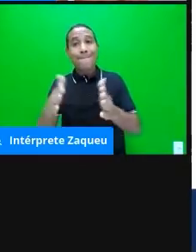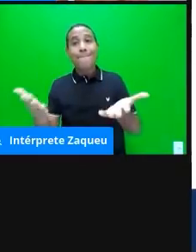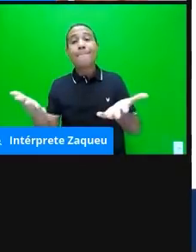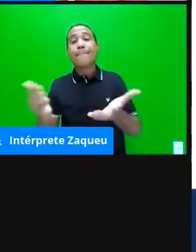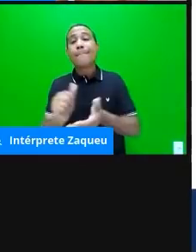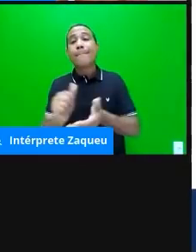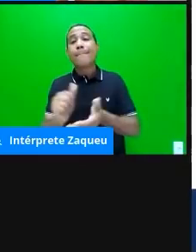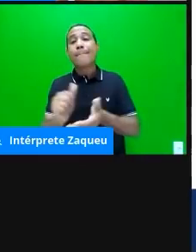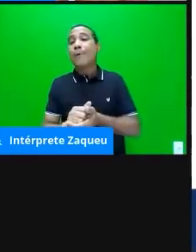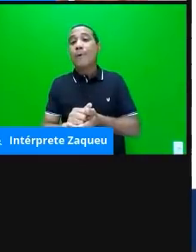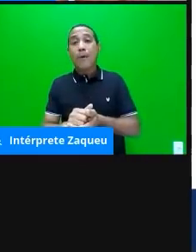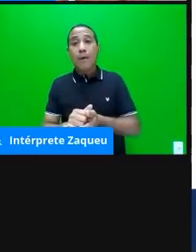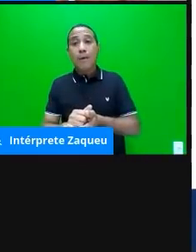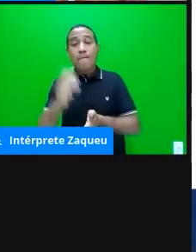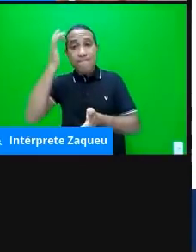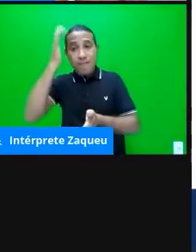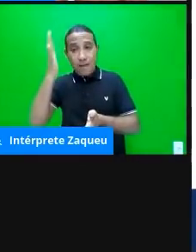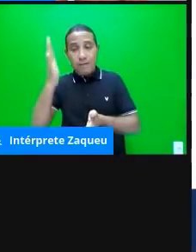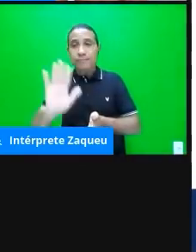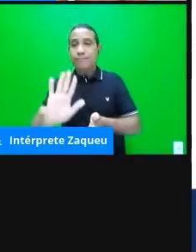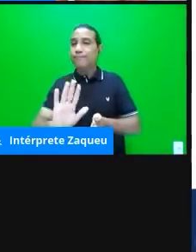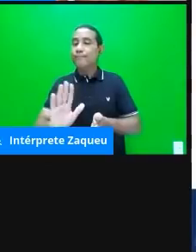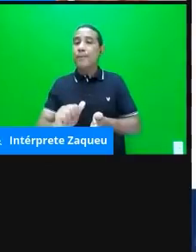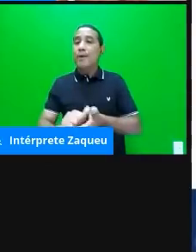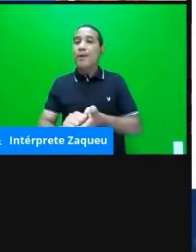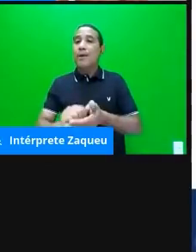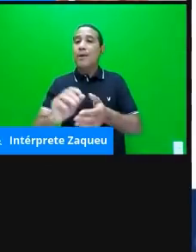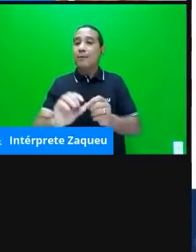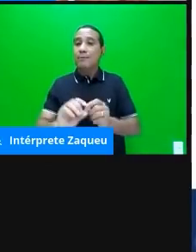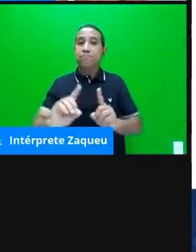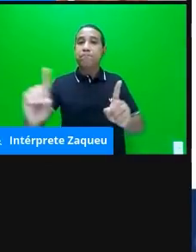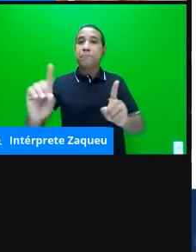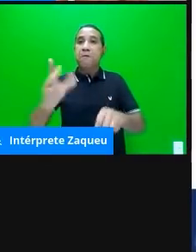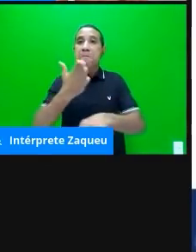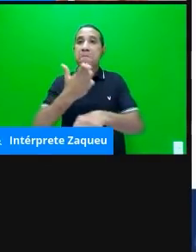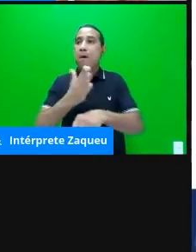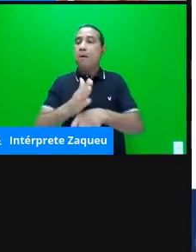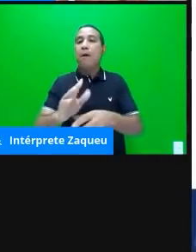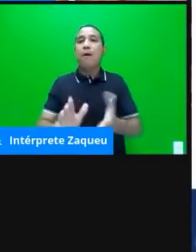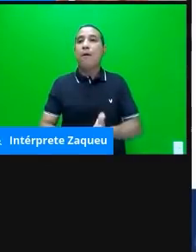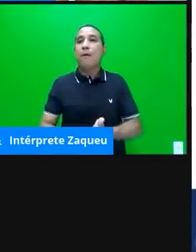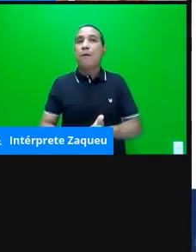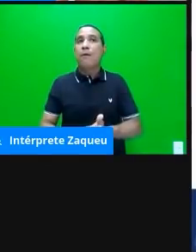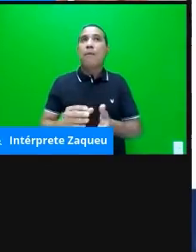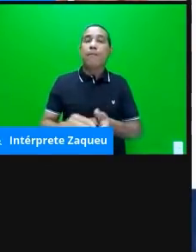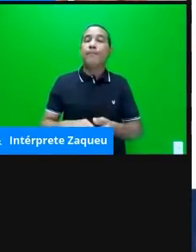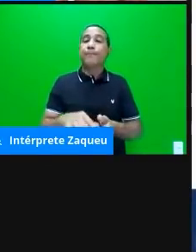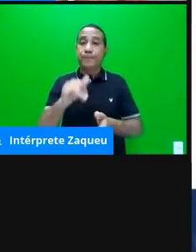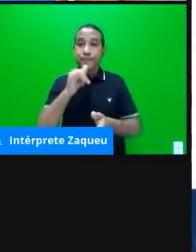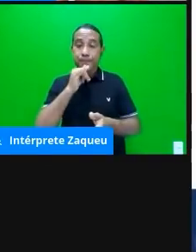é fácil a gente desprender das nossas velhas práticas. Como diz Mortati,